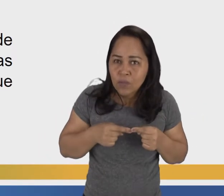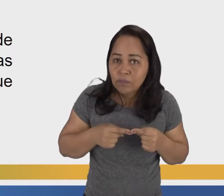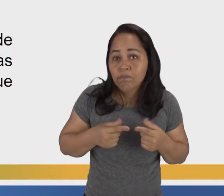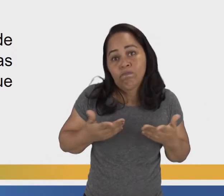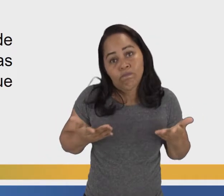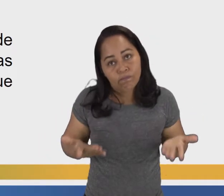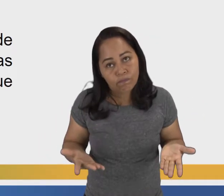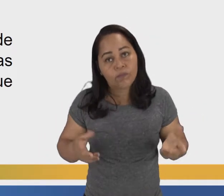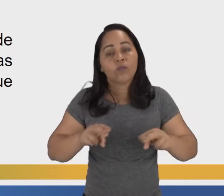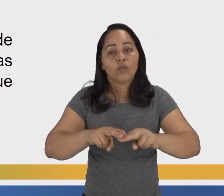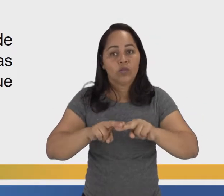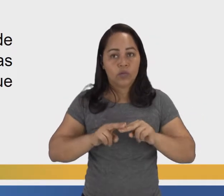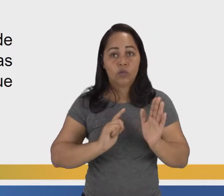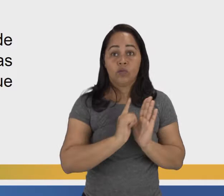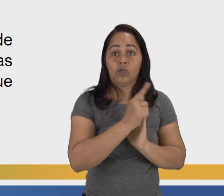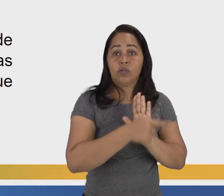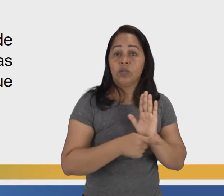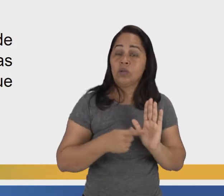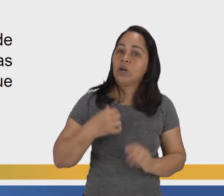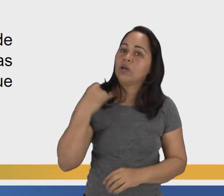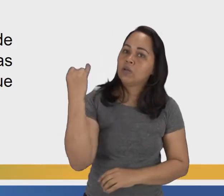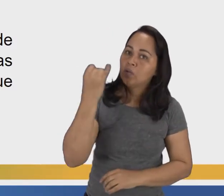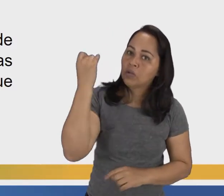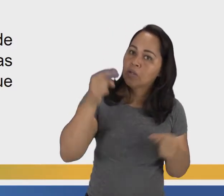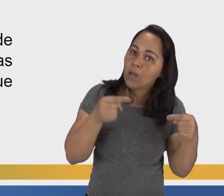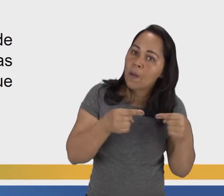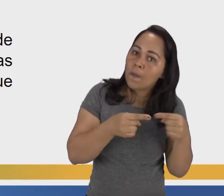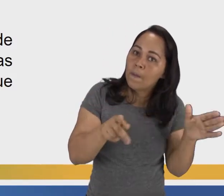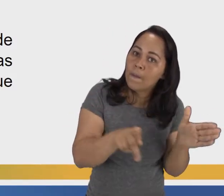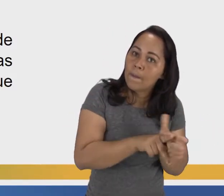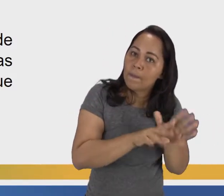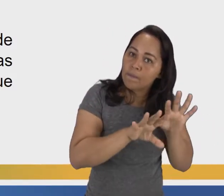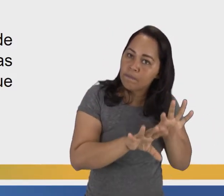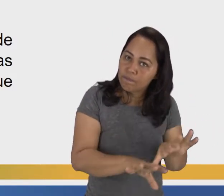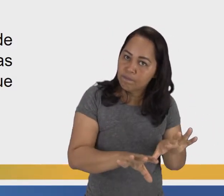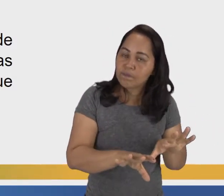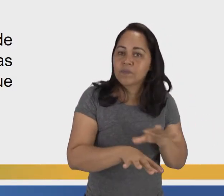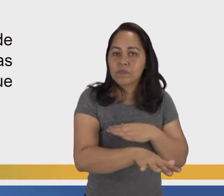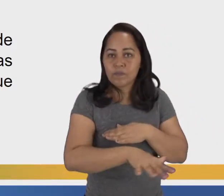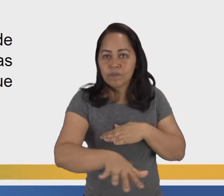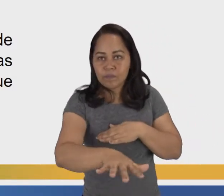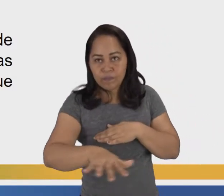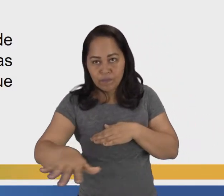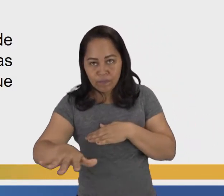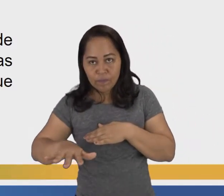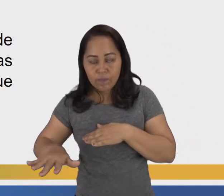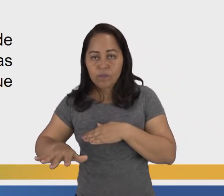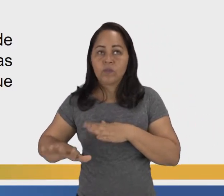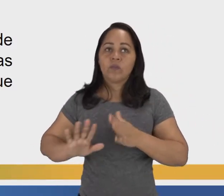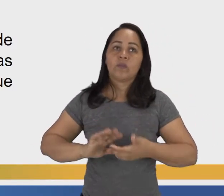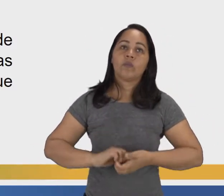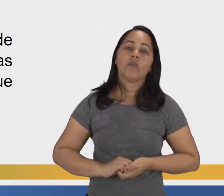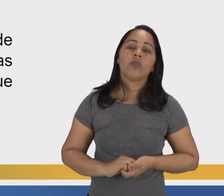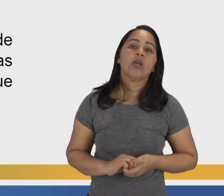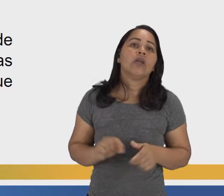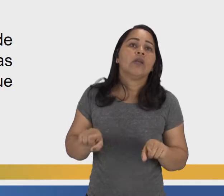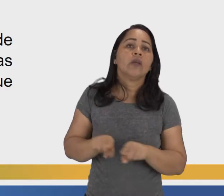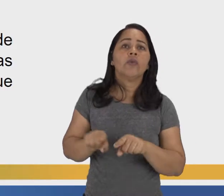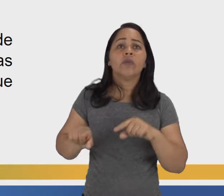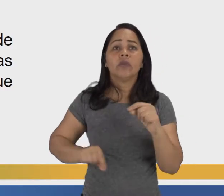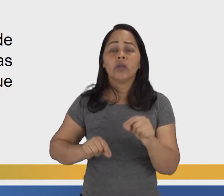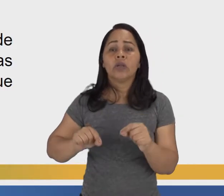público. Bom, a nossa competência genérica, ou seja, a nossa competência de compreender gêneros, nos